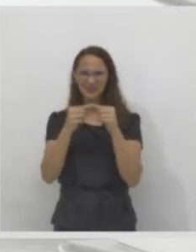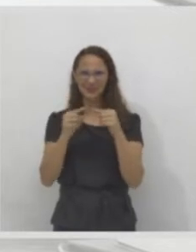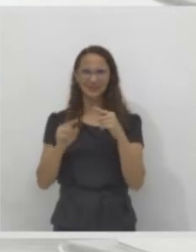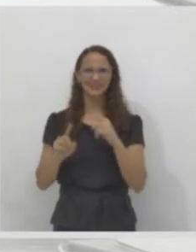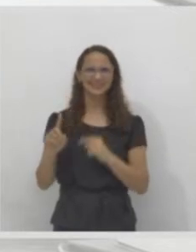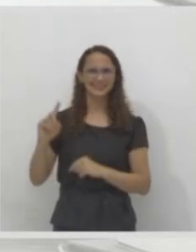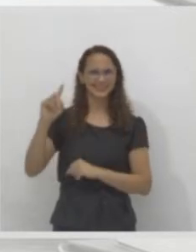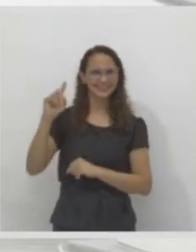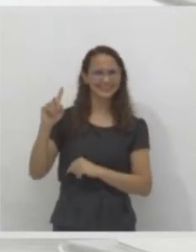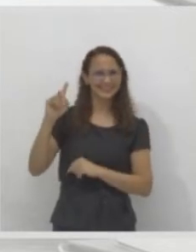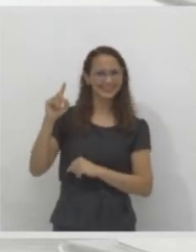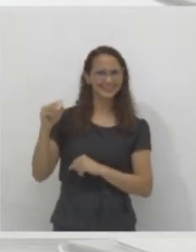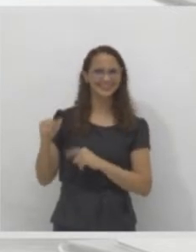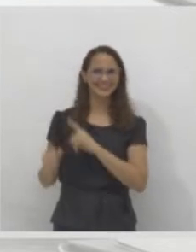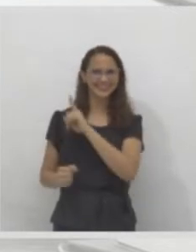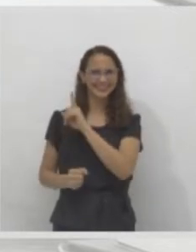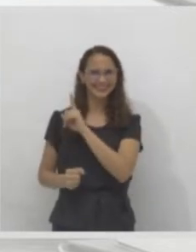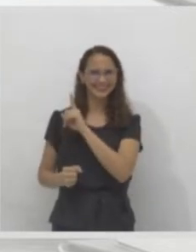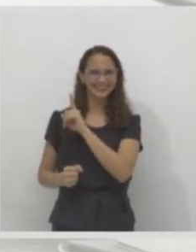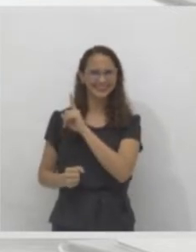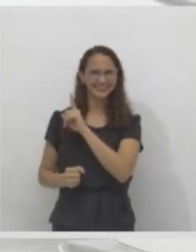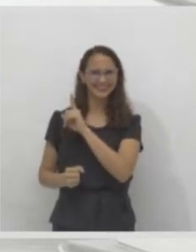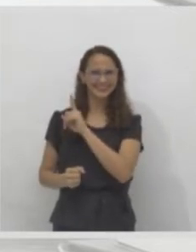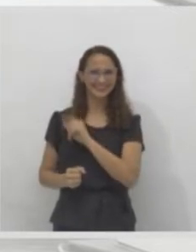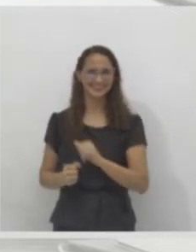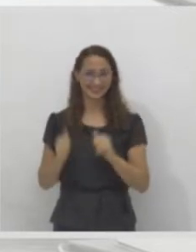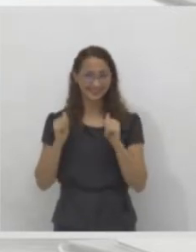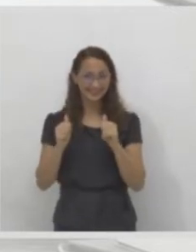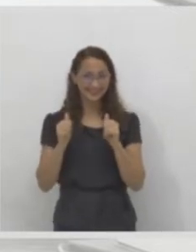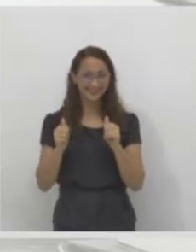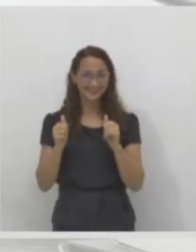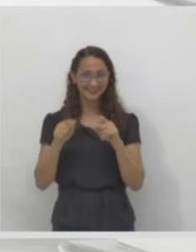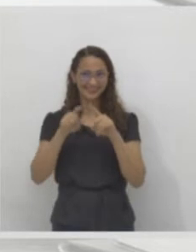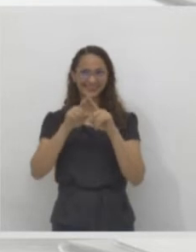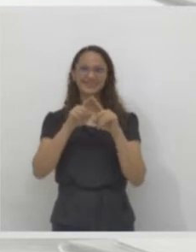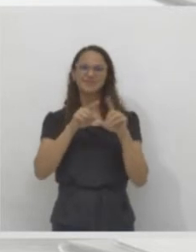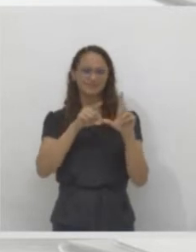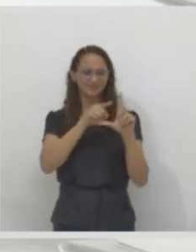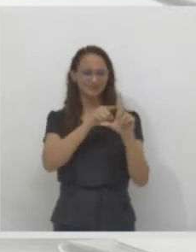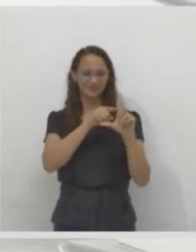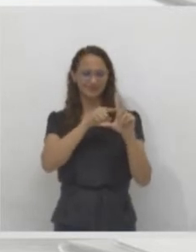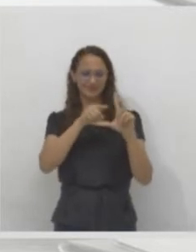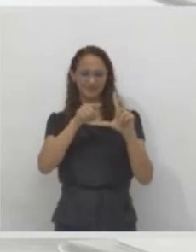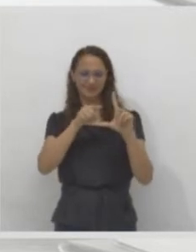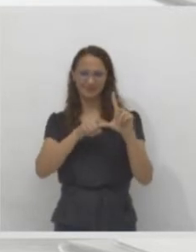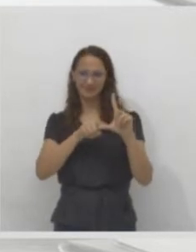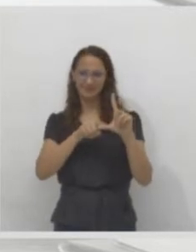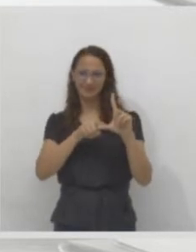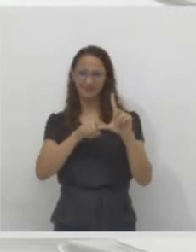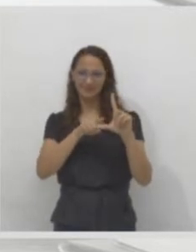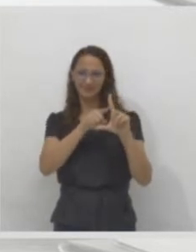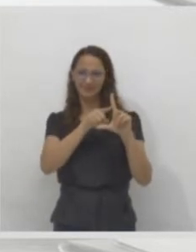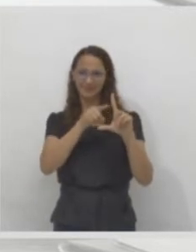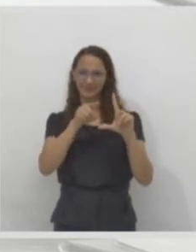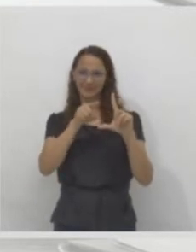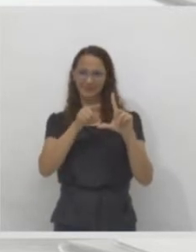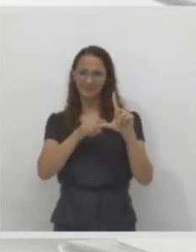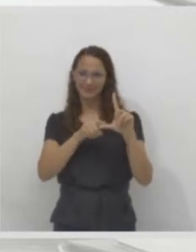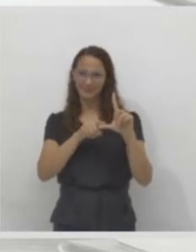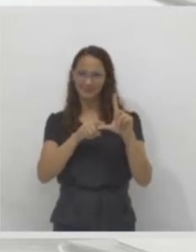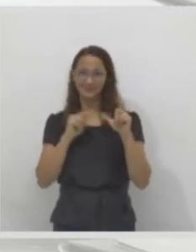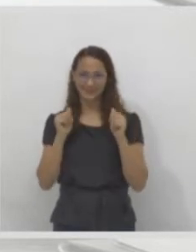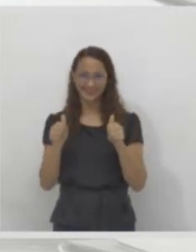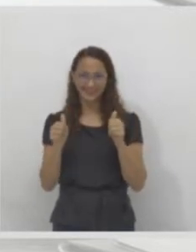cartesiano que vocês vão estudar mais à frente, tá? Mas leiam aqui comigo. São triângulos